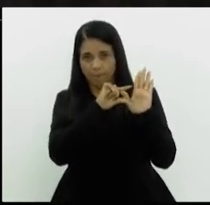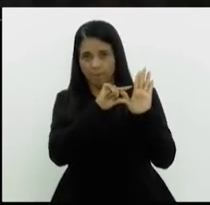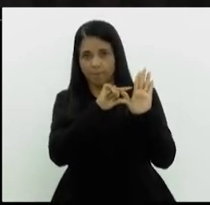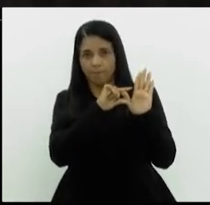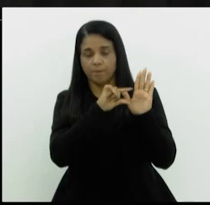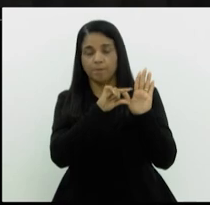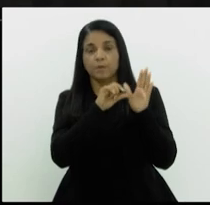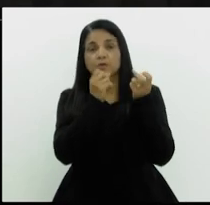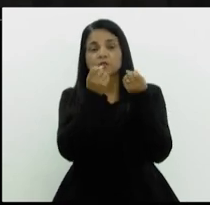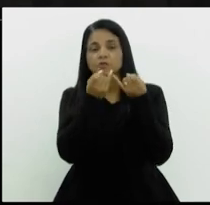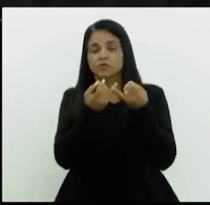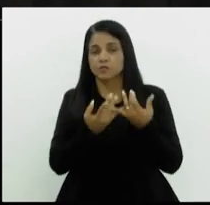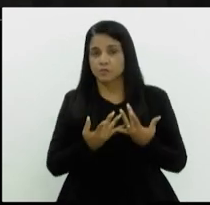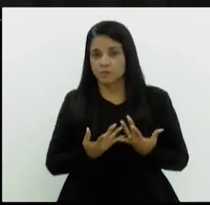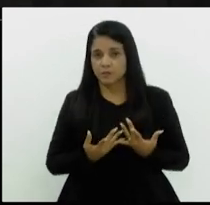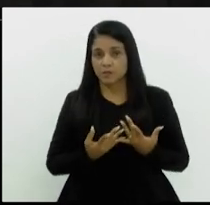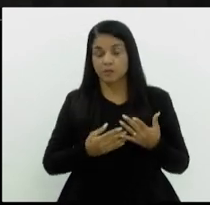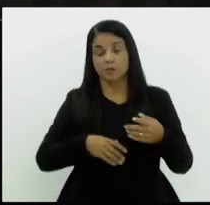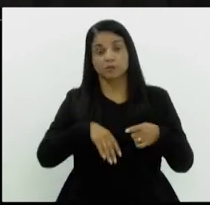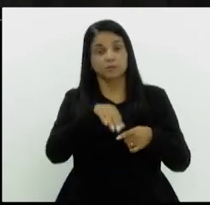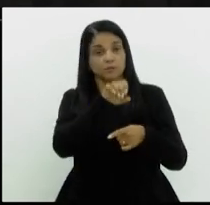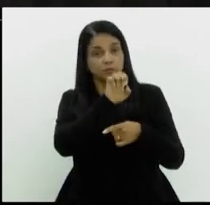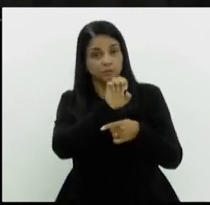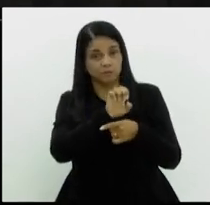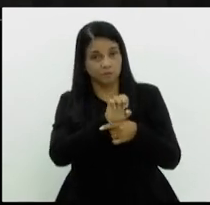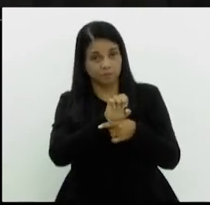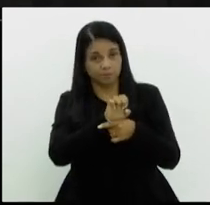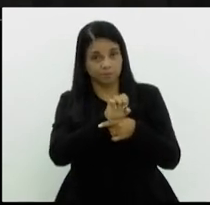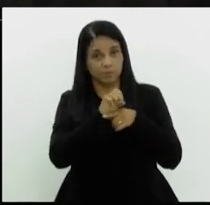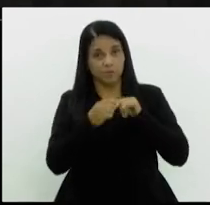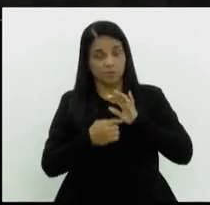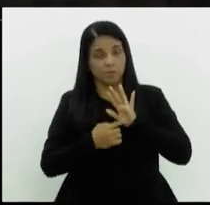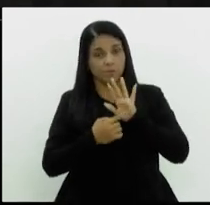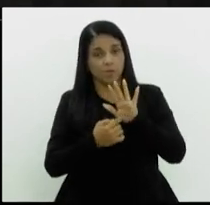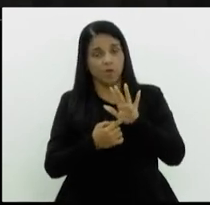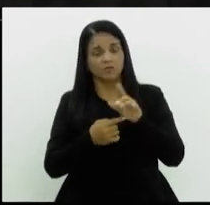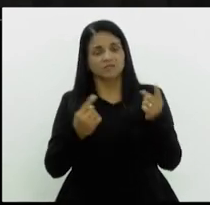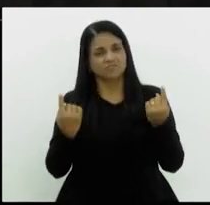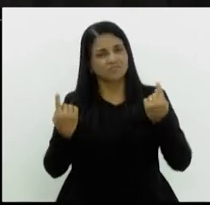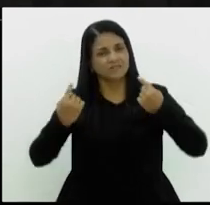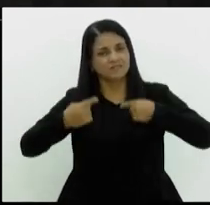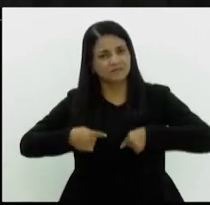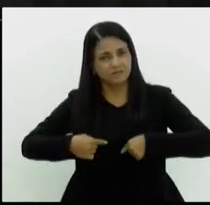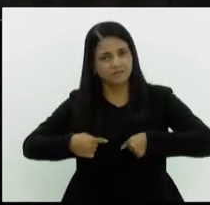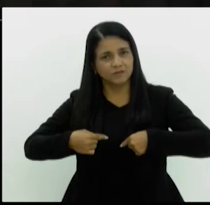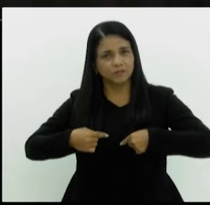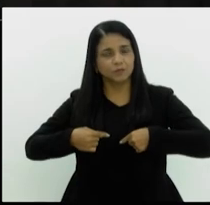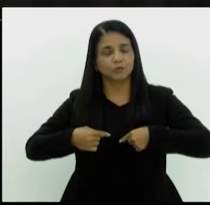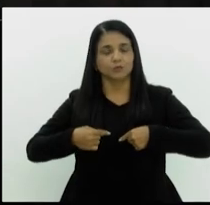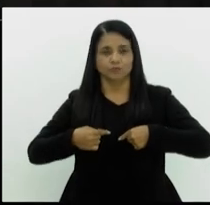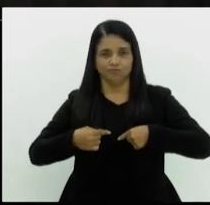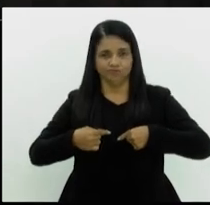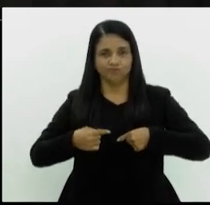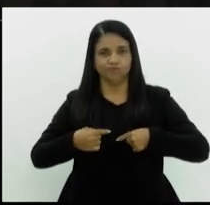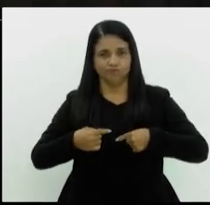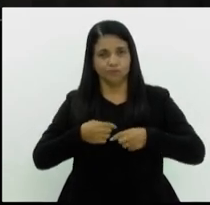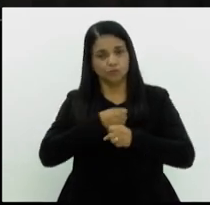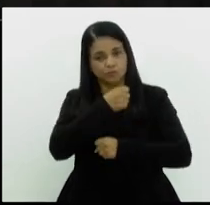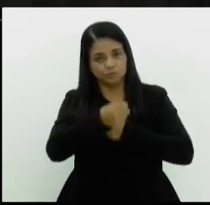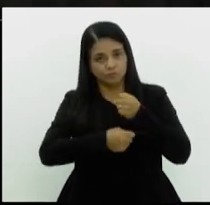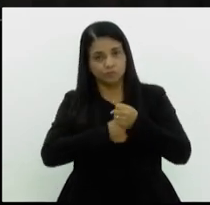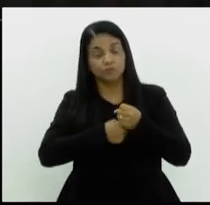diz que o Estado apresenta desafios a serem enfrentados,